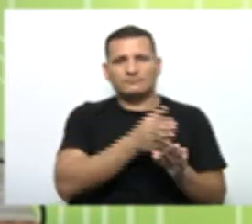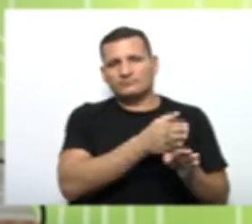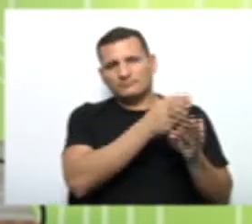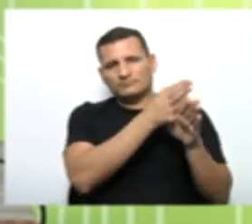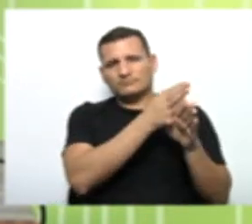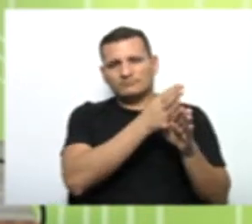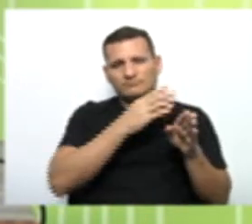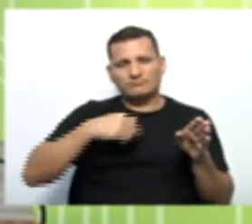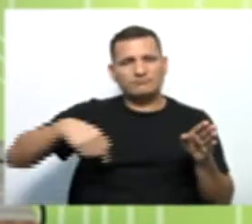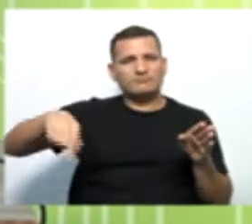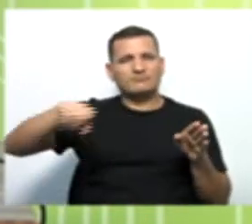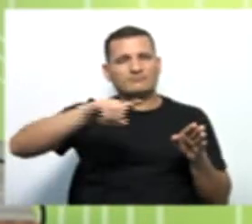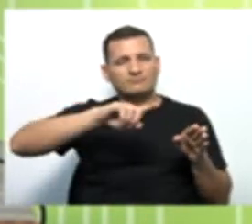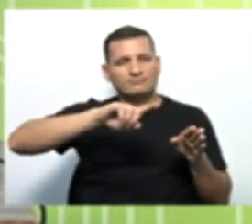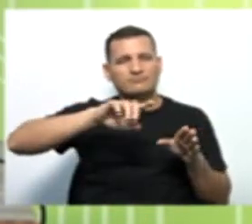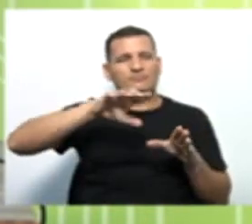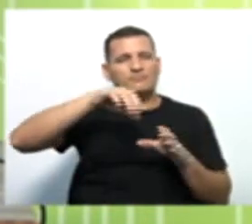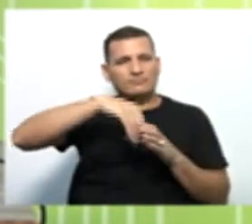meio ambiente.